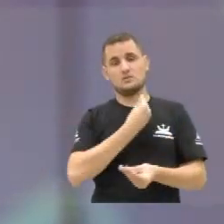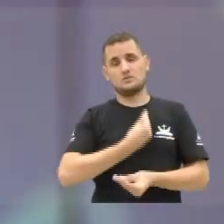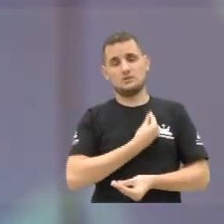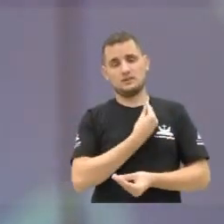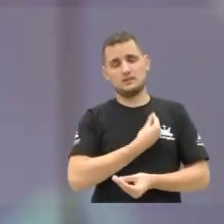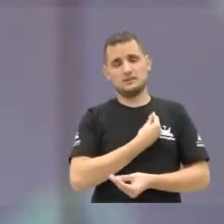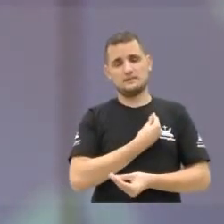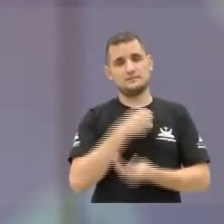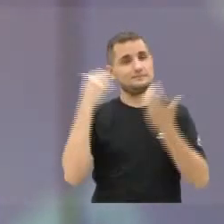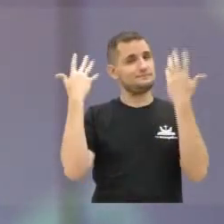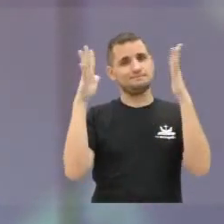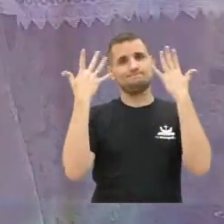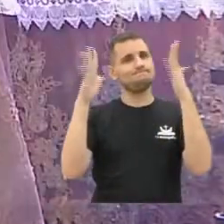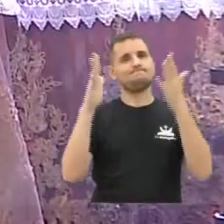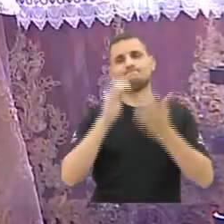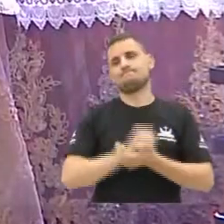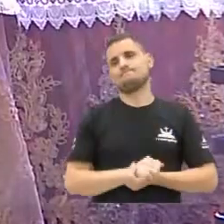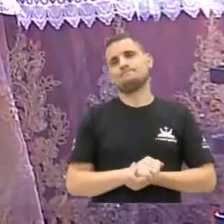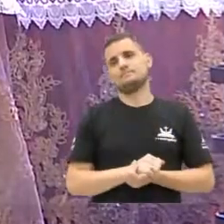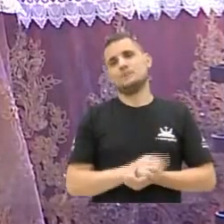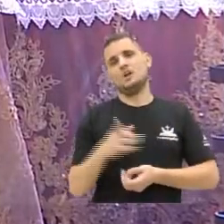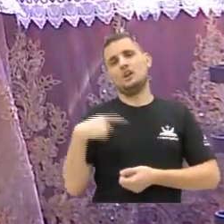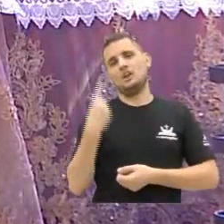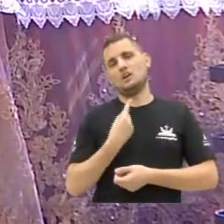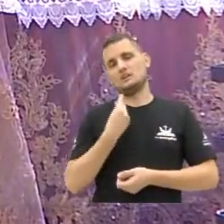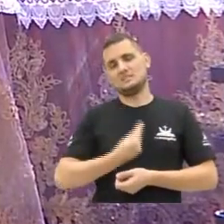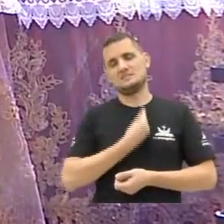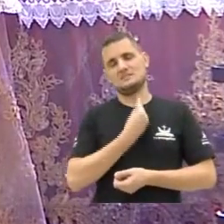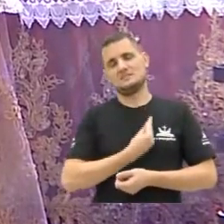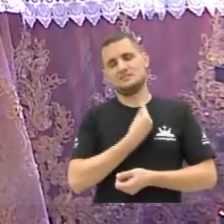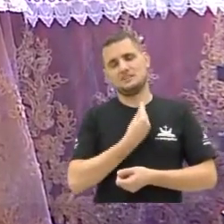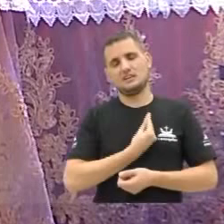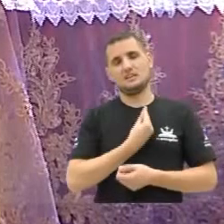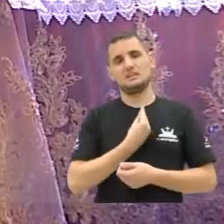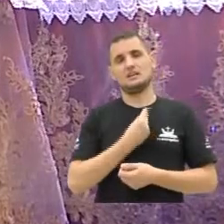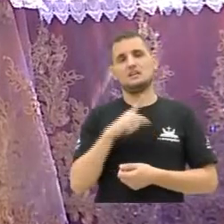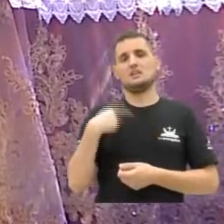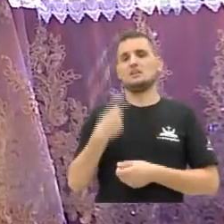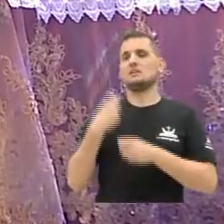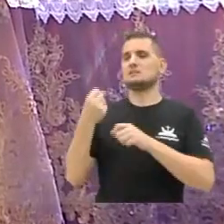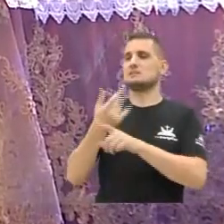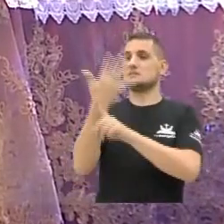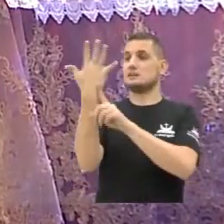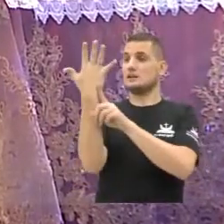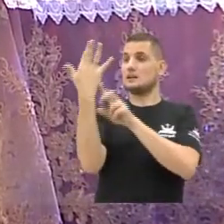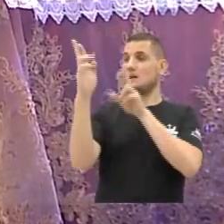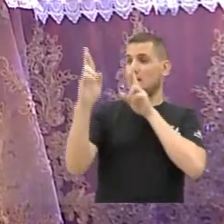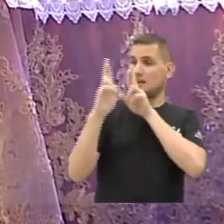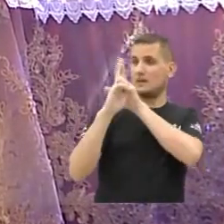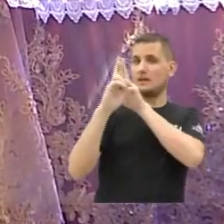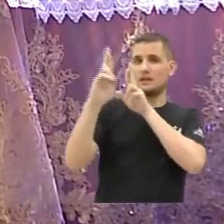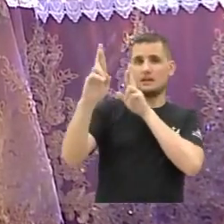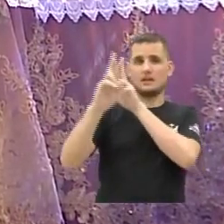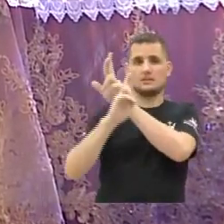Aleluia! Eu fui criado para me relacionar com o Santíssimo Sacramento. Eu fui criado para me relacionar com Deus